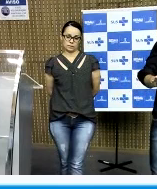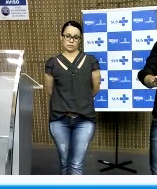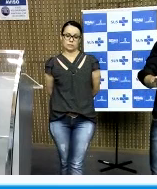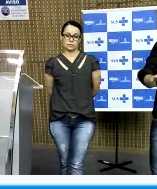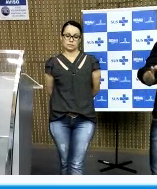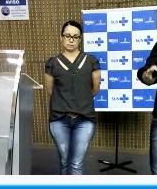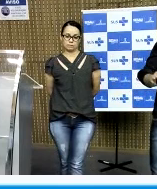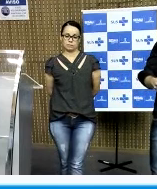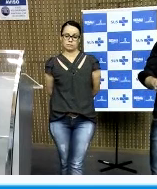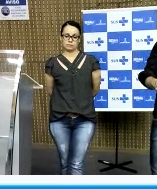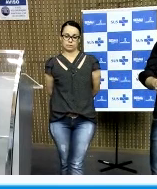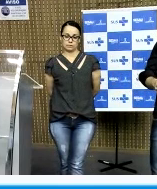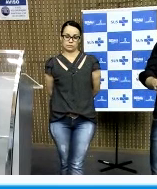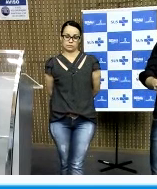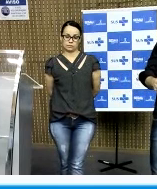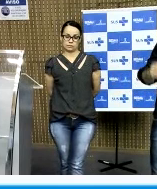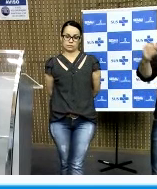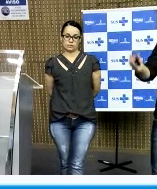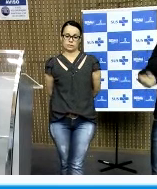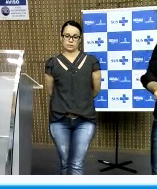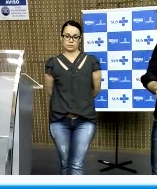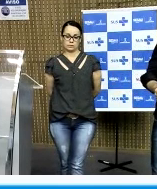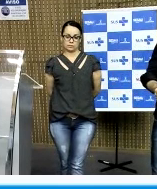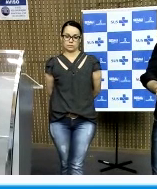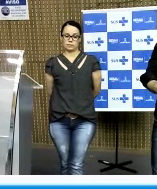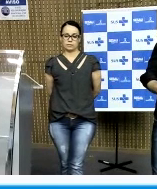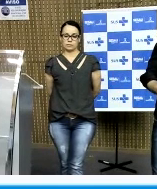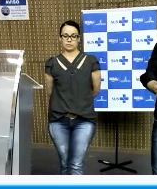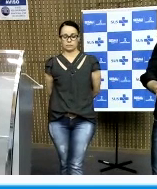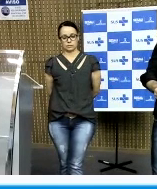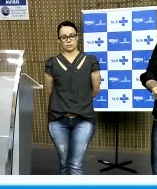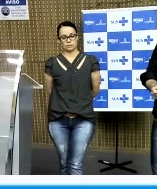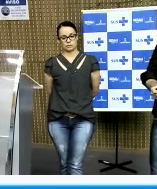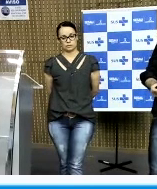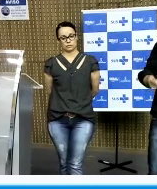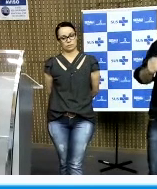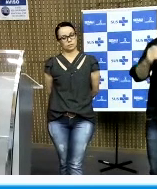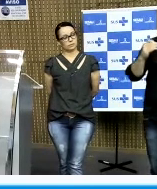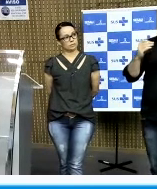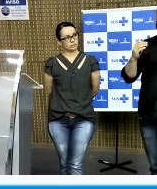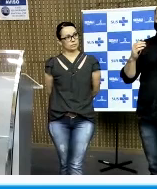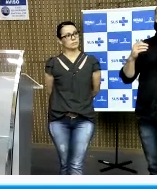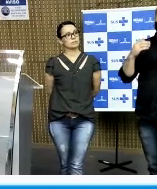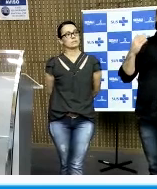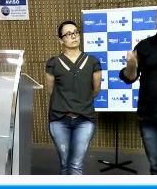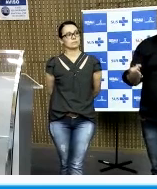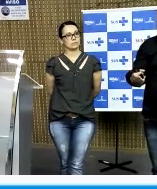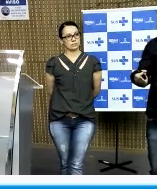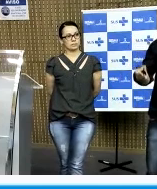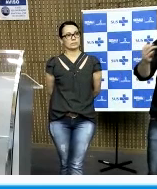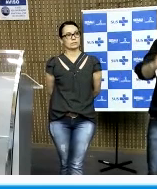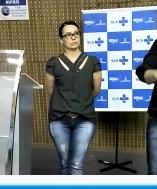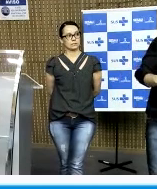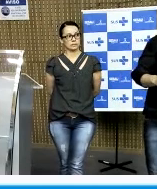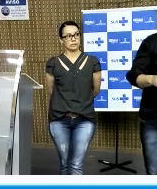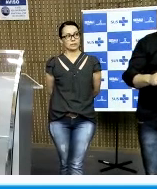consulta em diabetes segue com 22,7%, uma elevação para 31% no primeiro semestre. Então, assim, nós temos uma consulta médica ampla